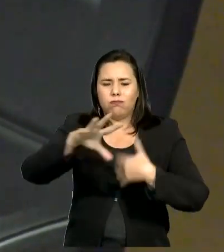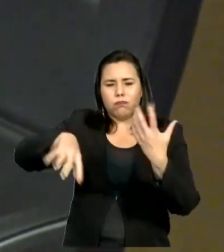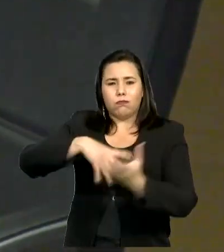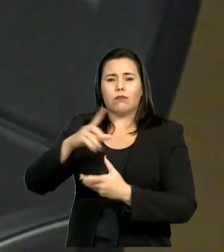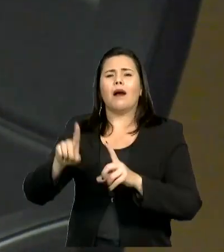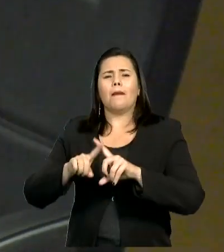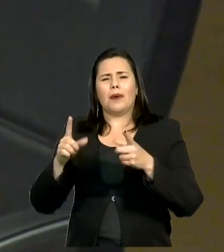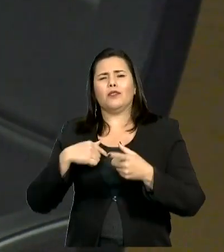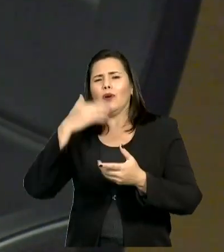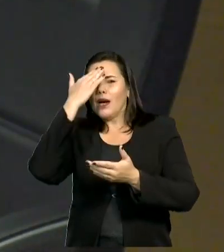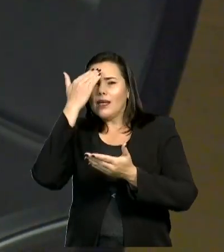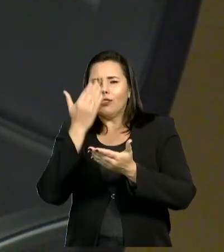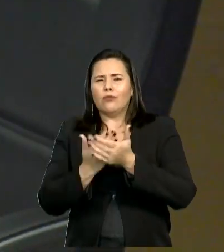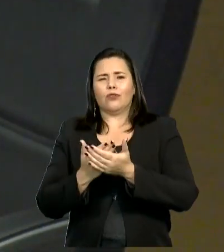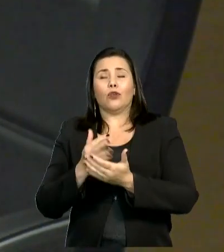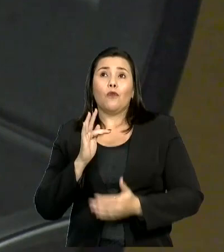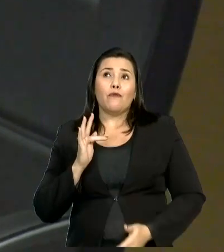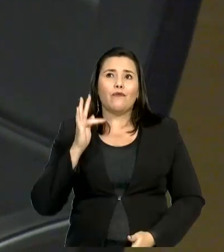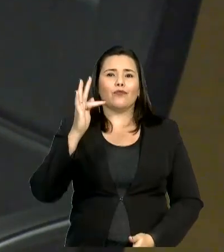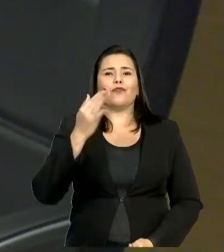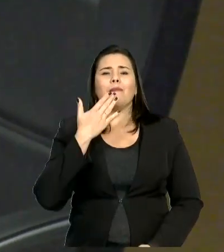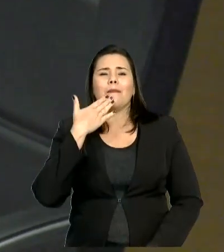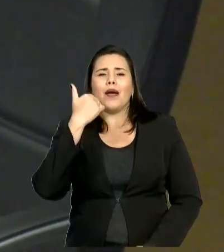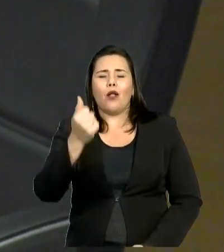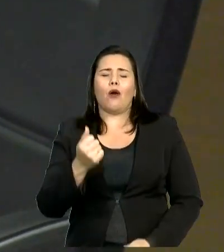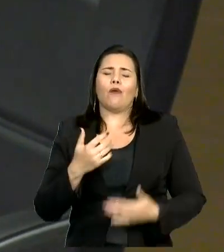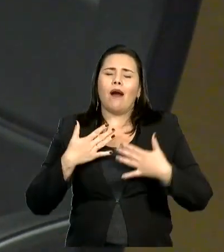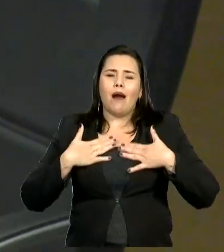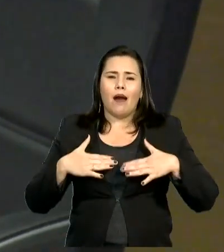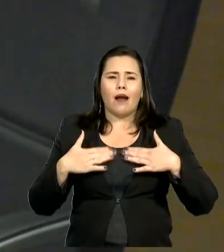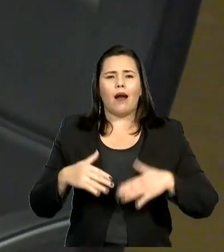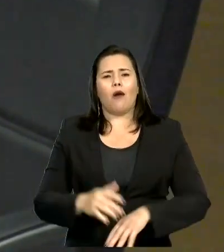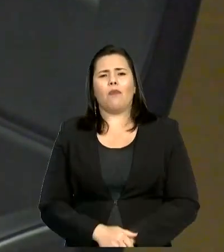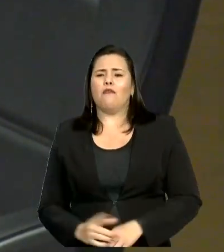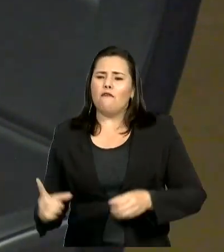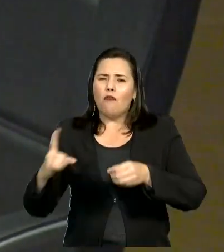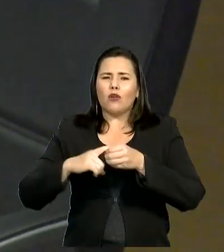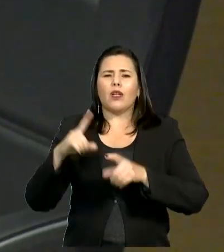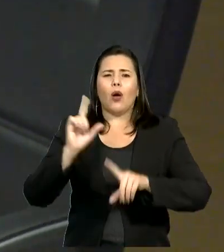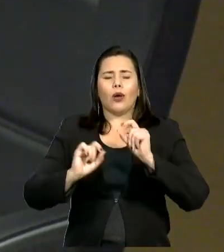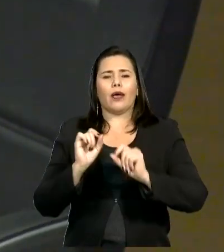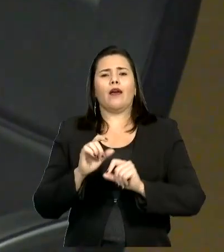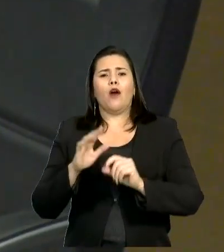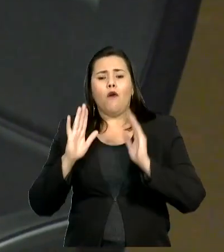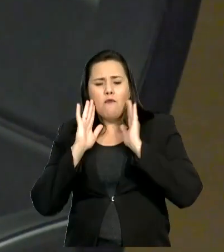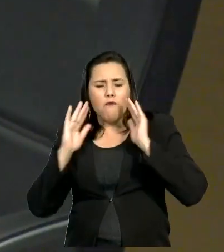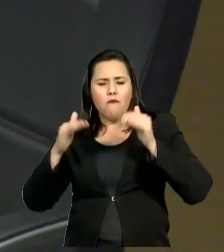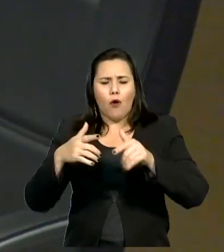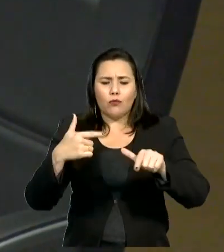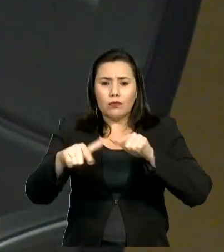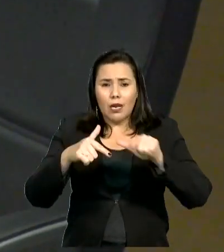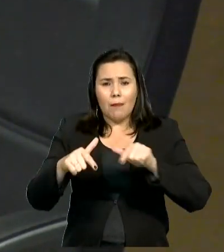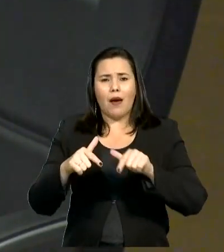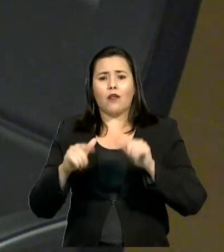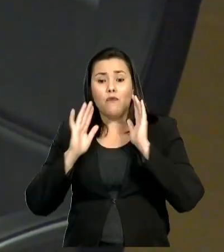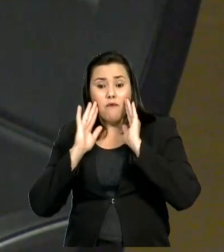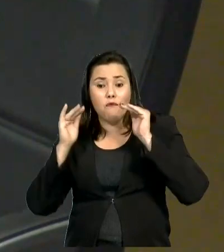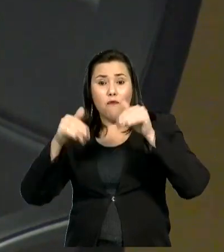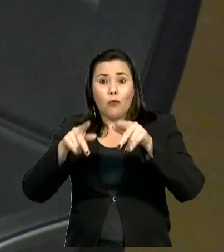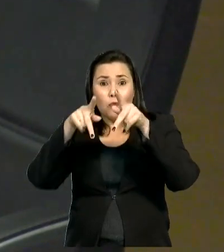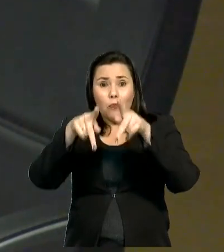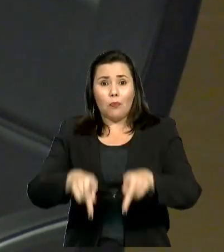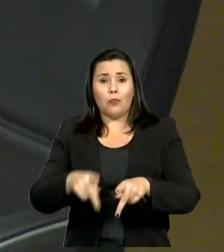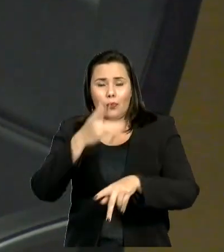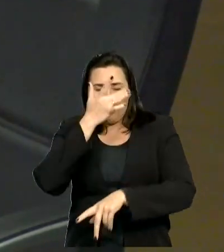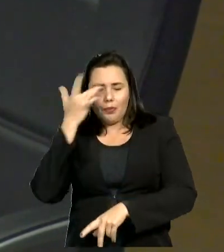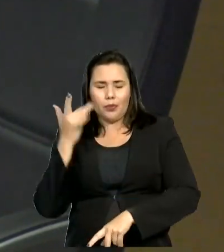realmente volte a votar em trabalho, em pessoas, né, no que realmente é feito. E dá um